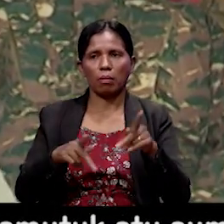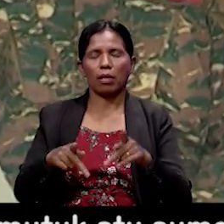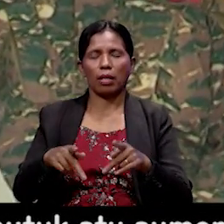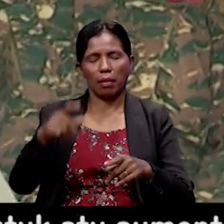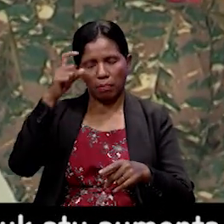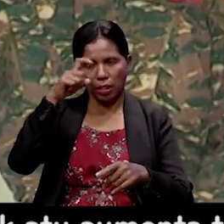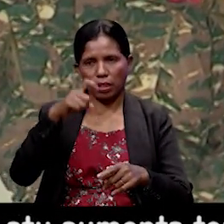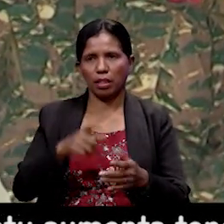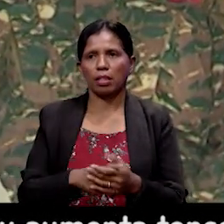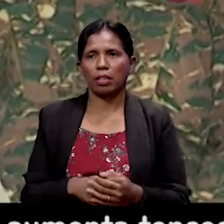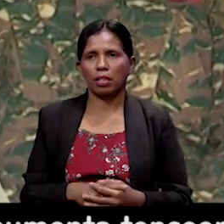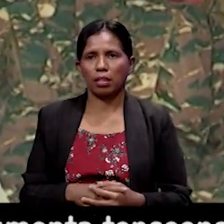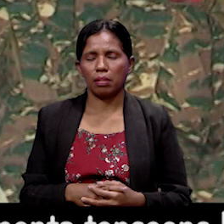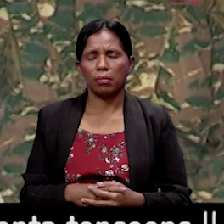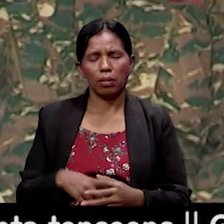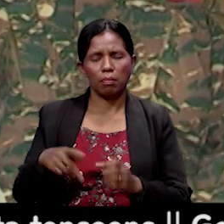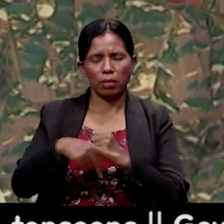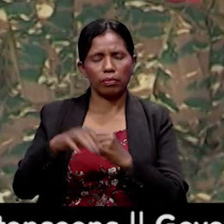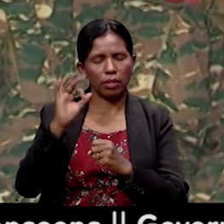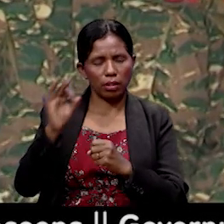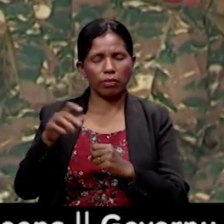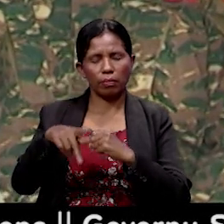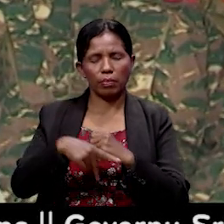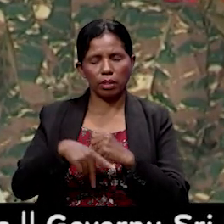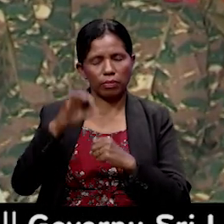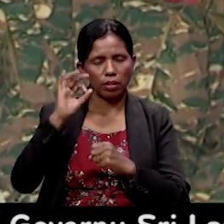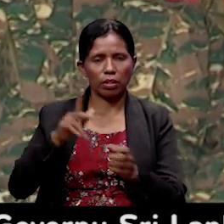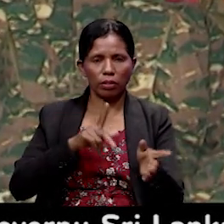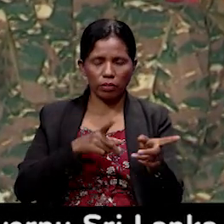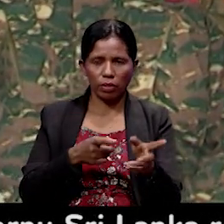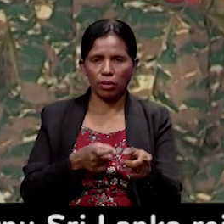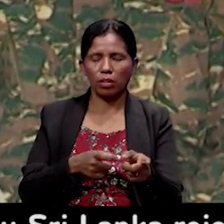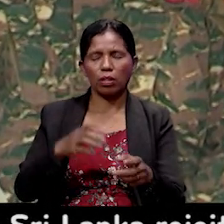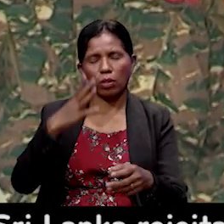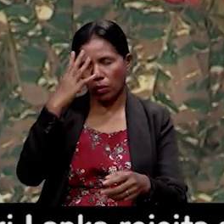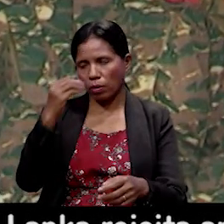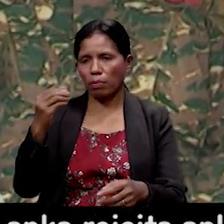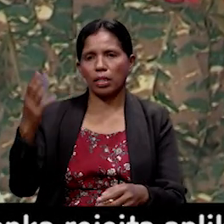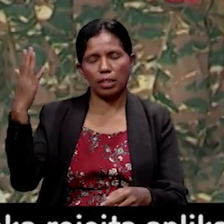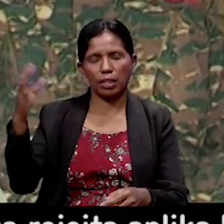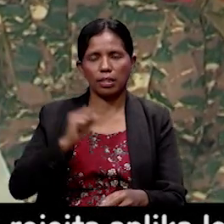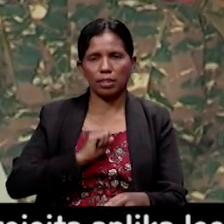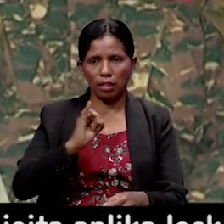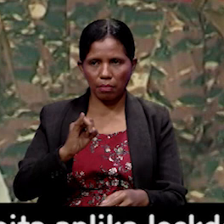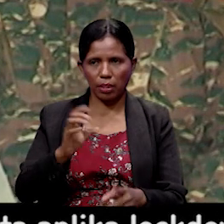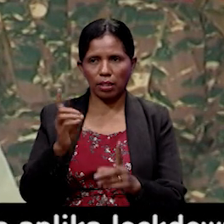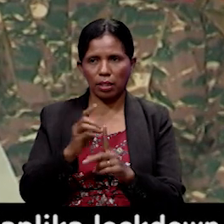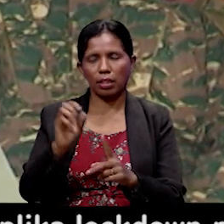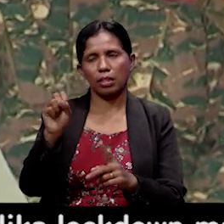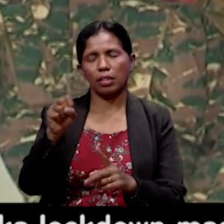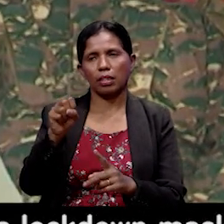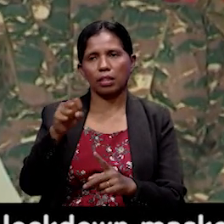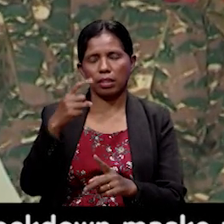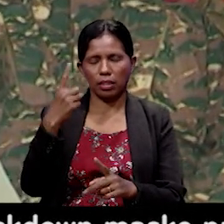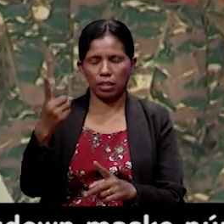mas Fretilin ou Fali minha. E depois eu bato para Bato Lari para Same, Same, toma Aneba, 19 a minha nem Fali. A minha lahalo não é